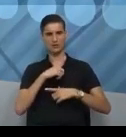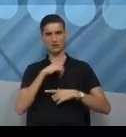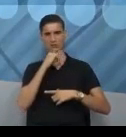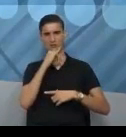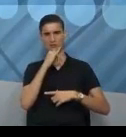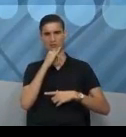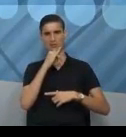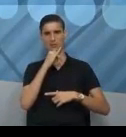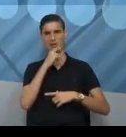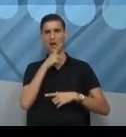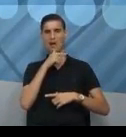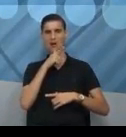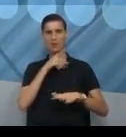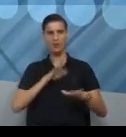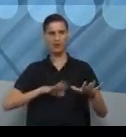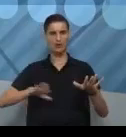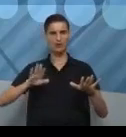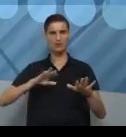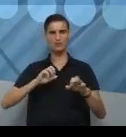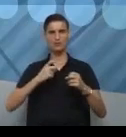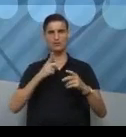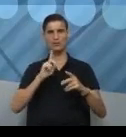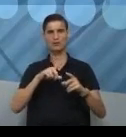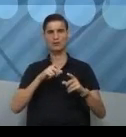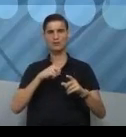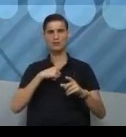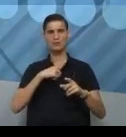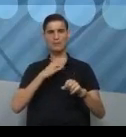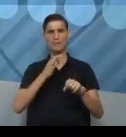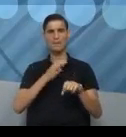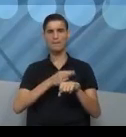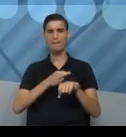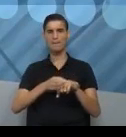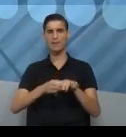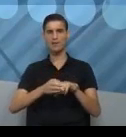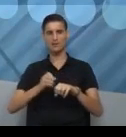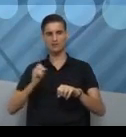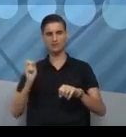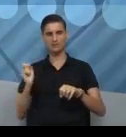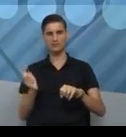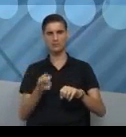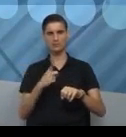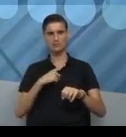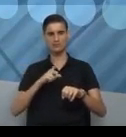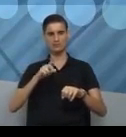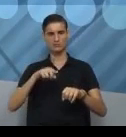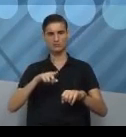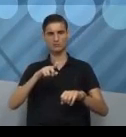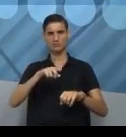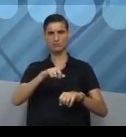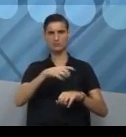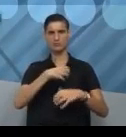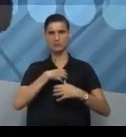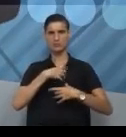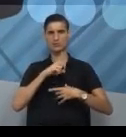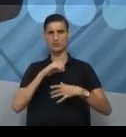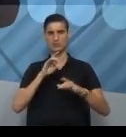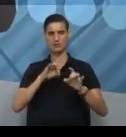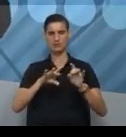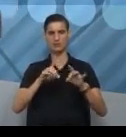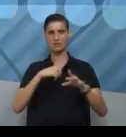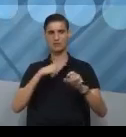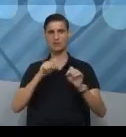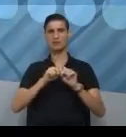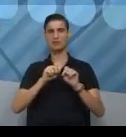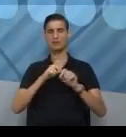num lago, num rio, brincando de jogar uma pedrinha, por exemplo. Quando cai uma pedra, cai algum objeto,